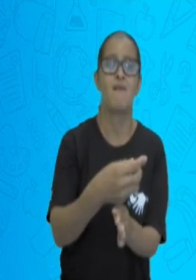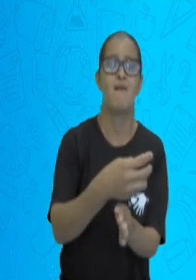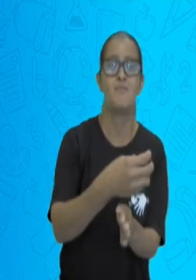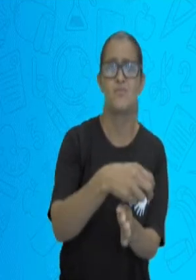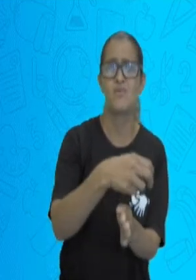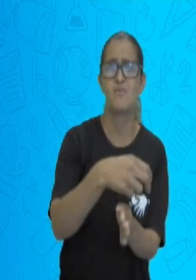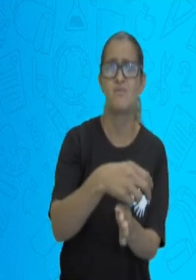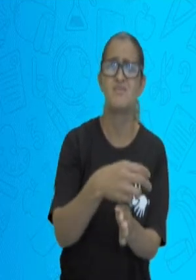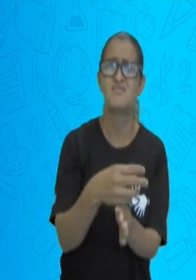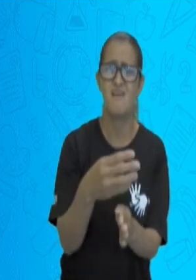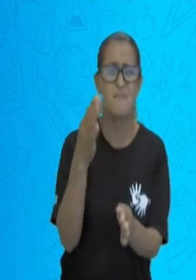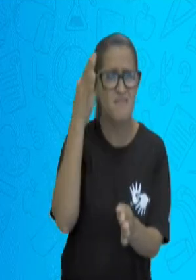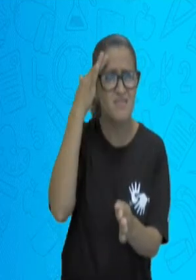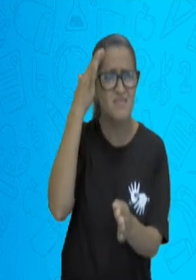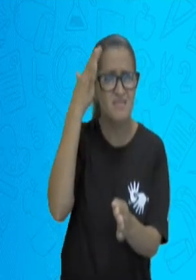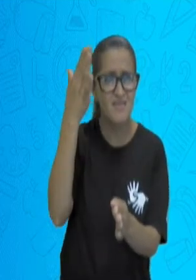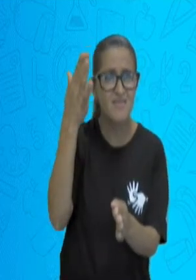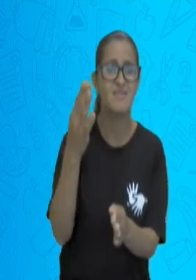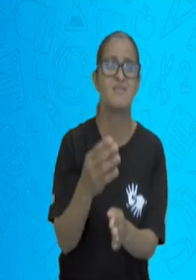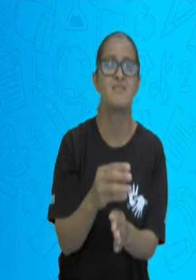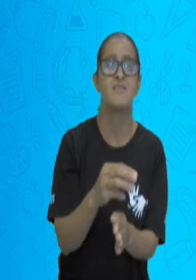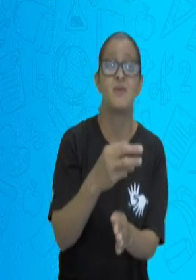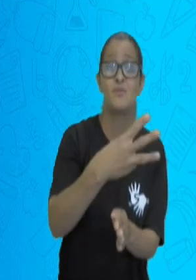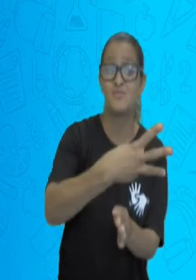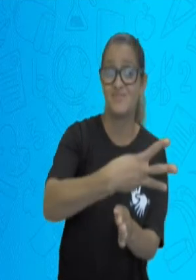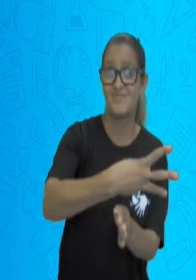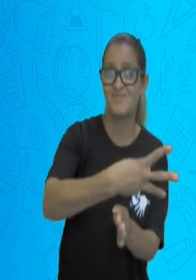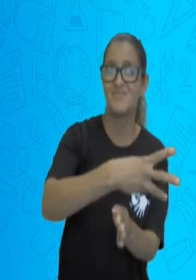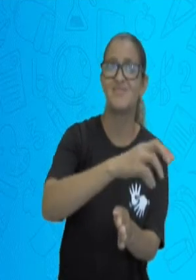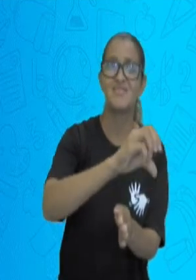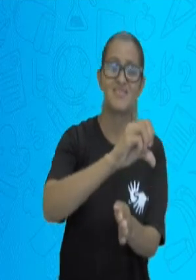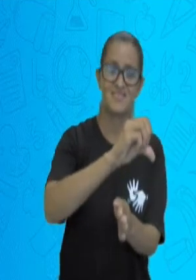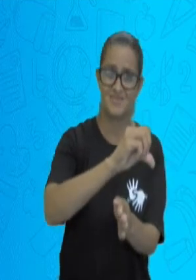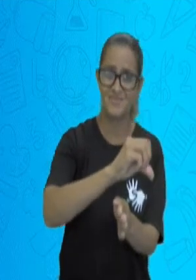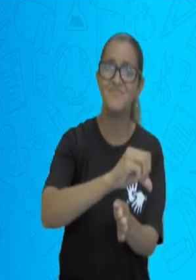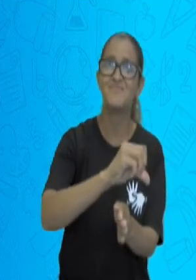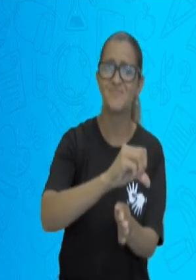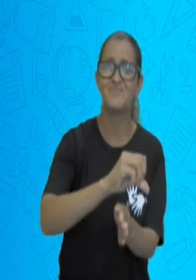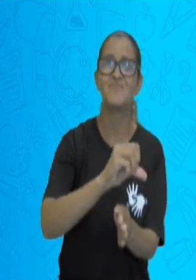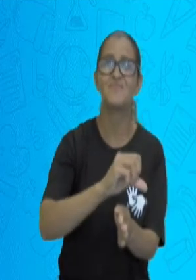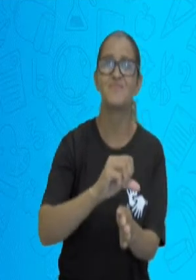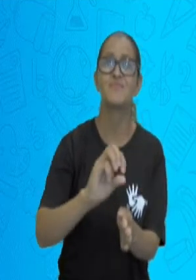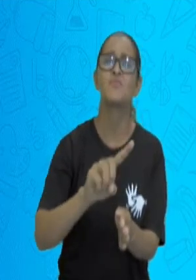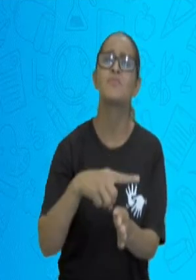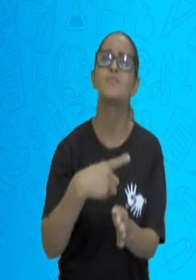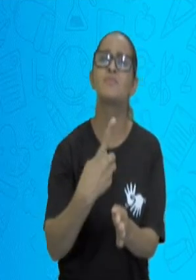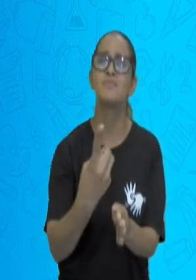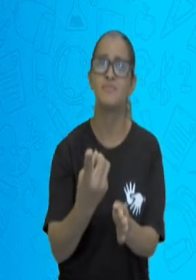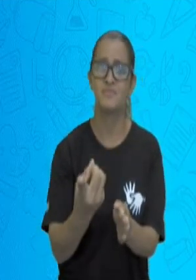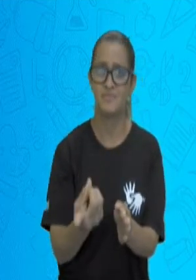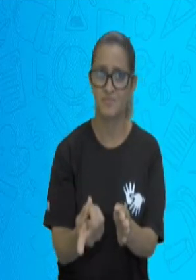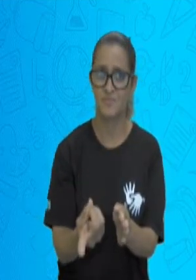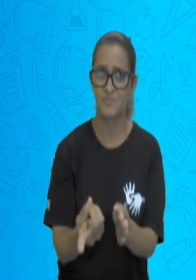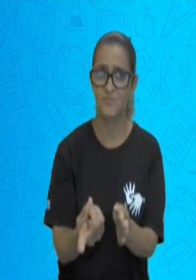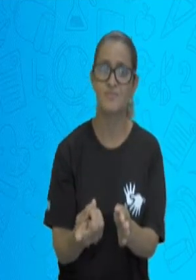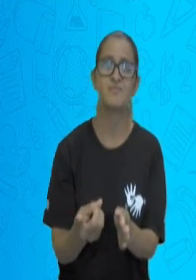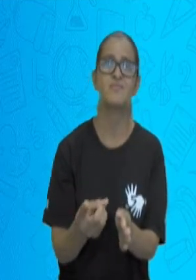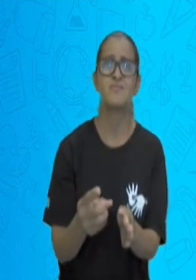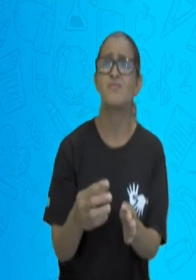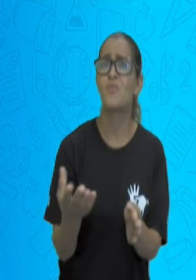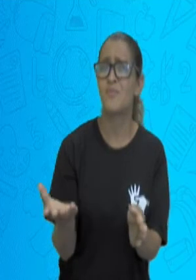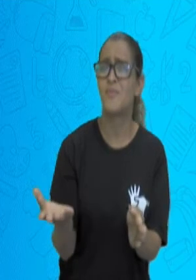vem antes, o antecessor, é esse daqui, o 39. E o